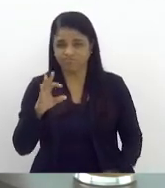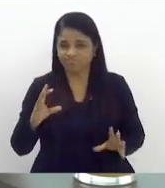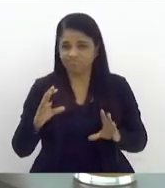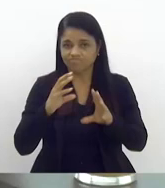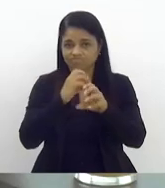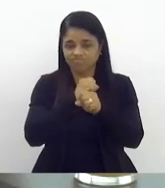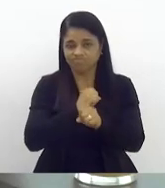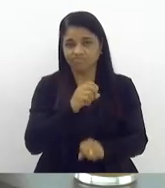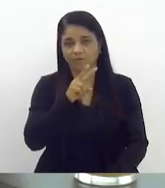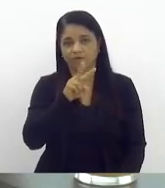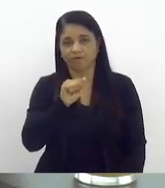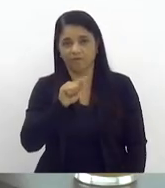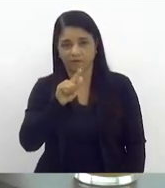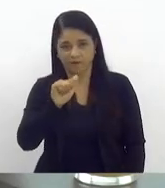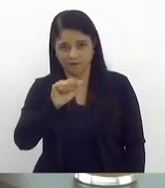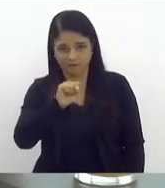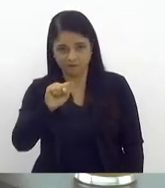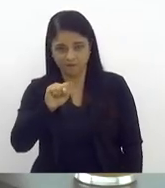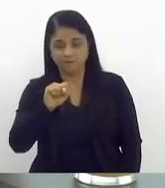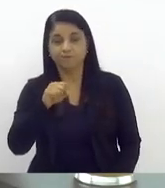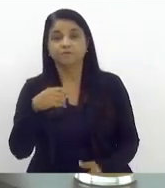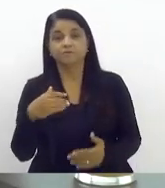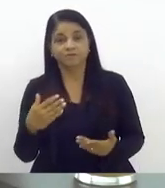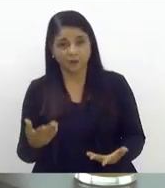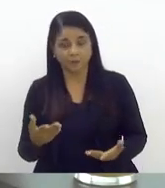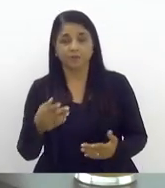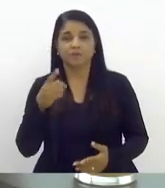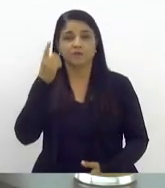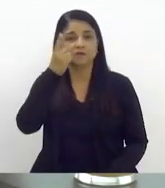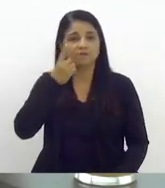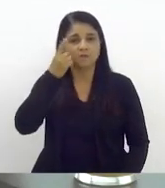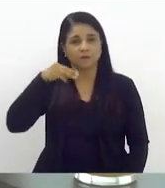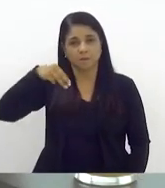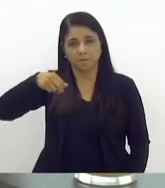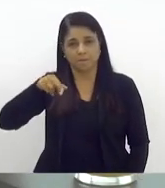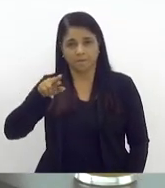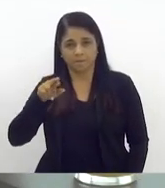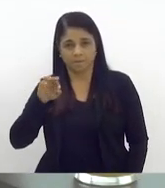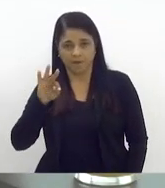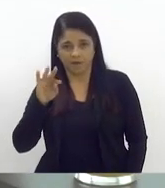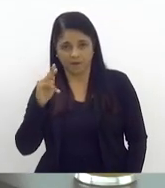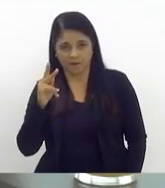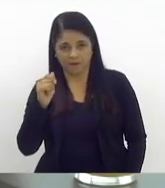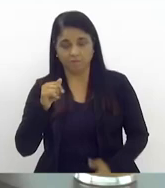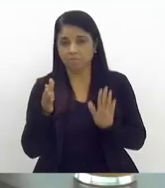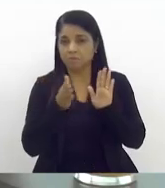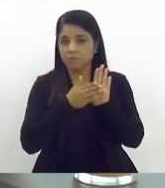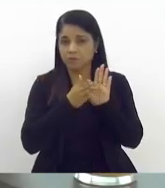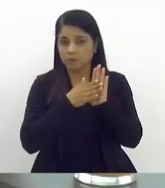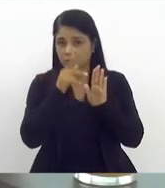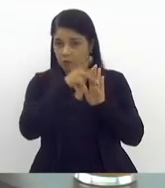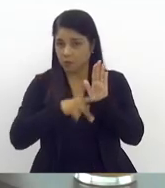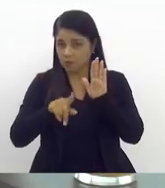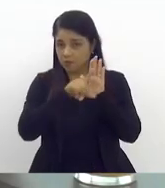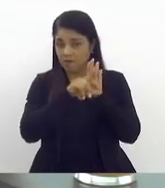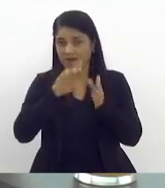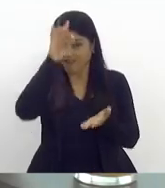de vagas. Ora, a deputada Marta Rocha, quando propôs o projeto,